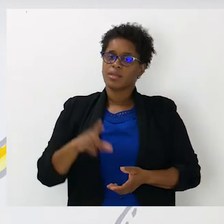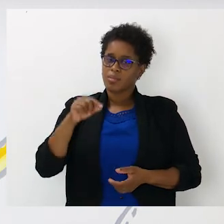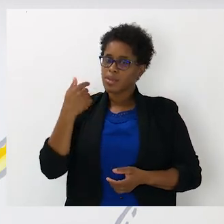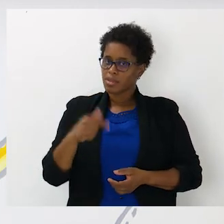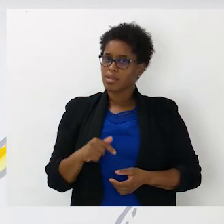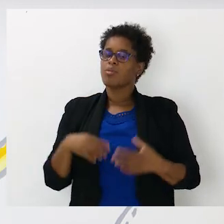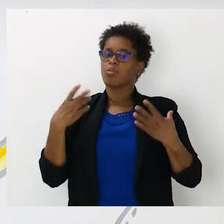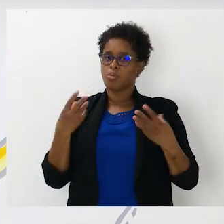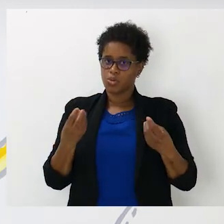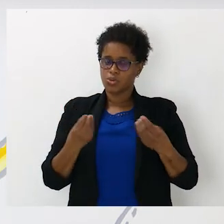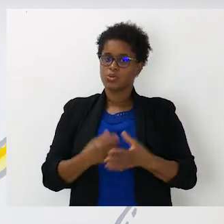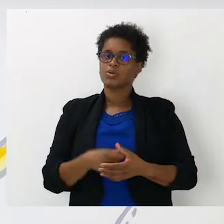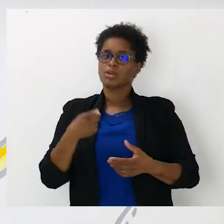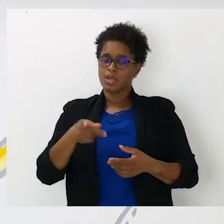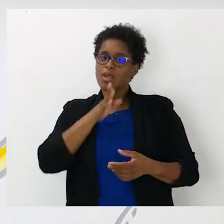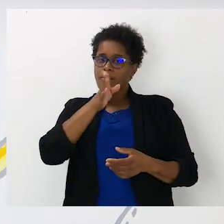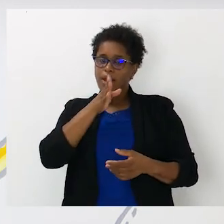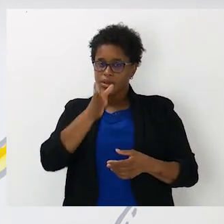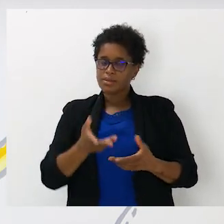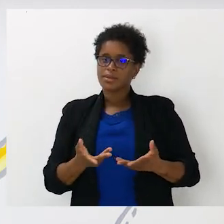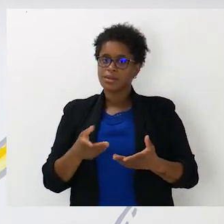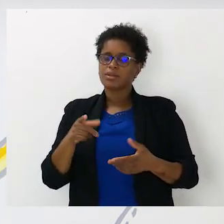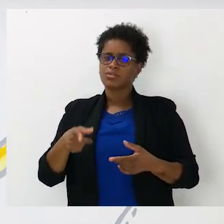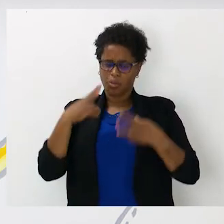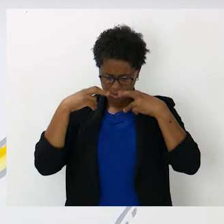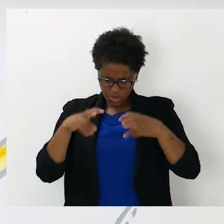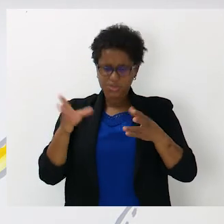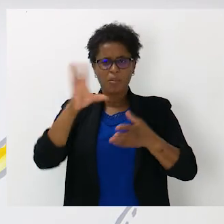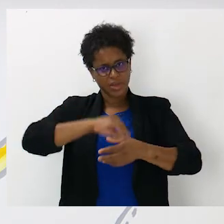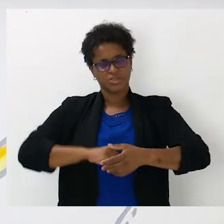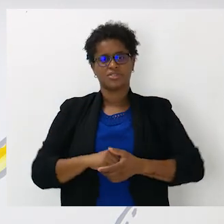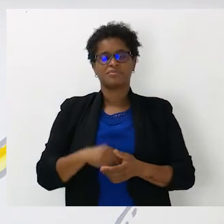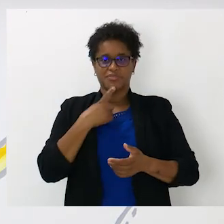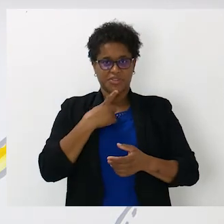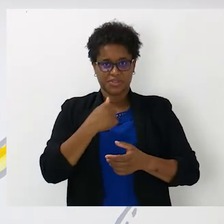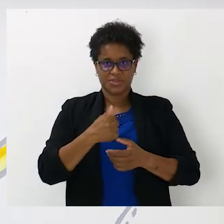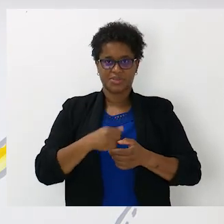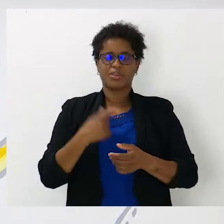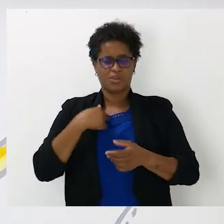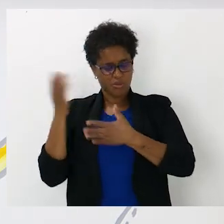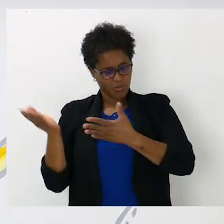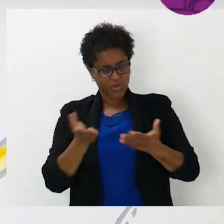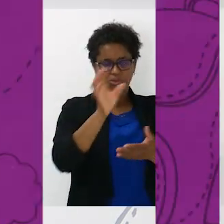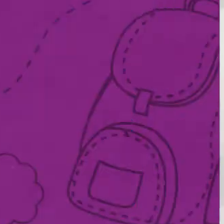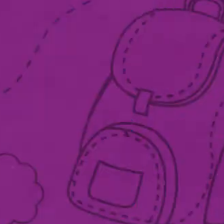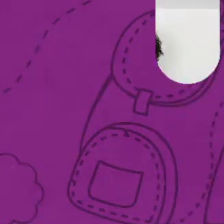temos muito desta prática, por isso pesquisem mais. Ok? Eu vos convido.